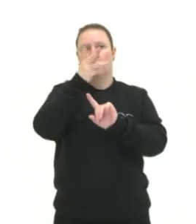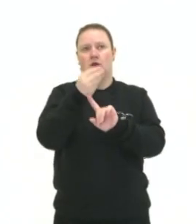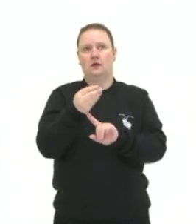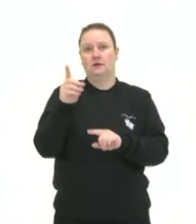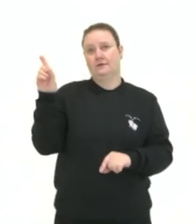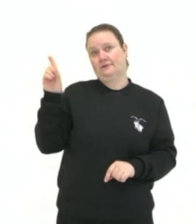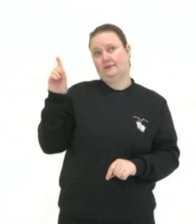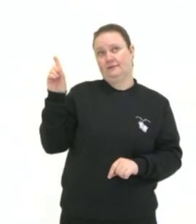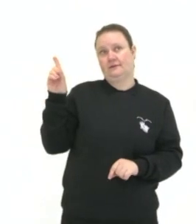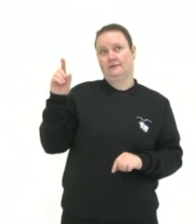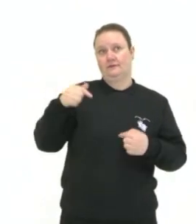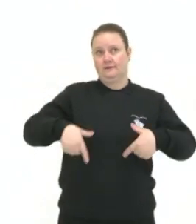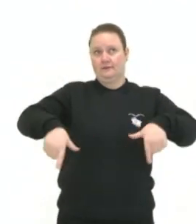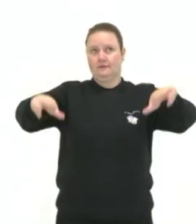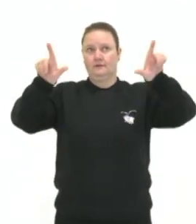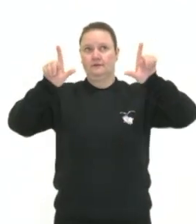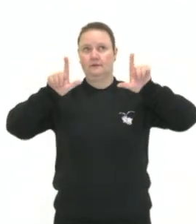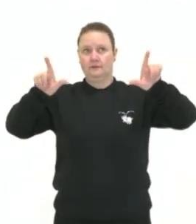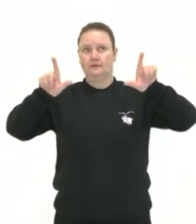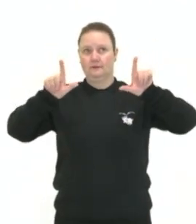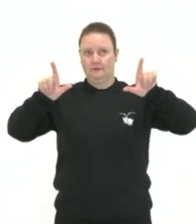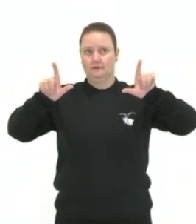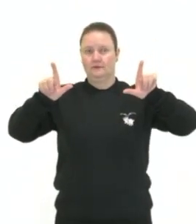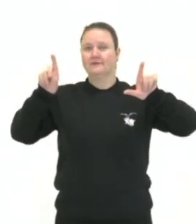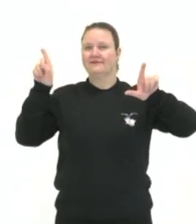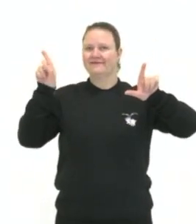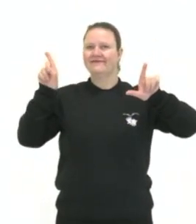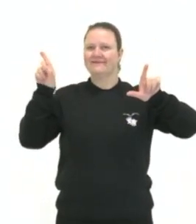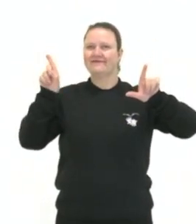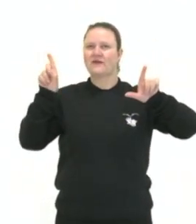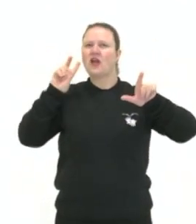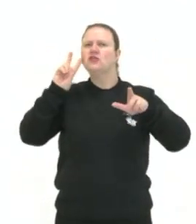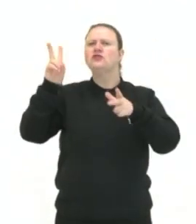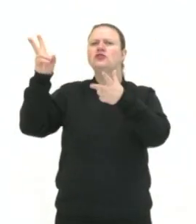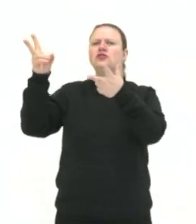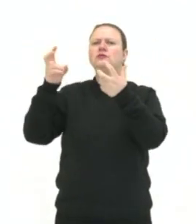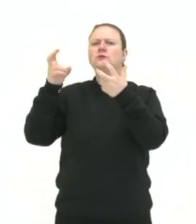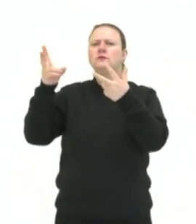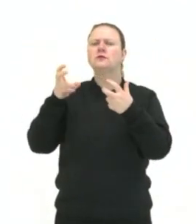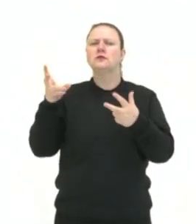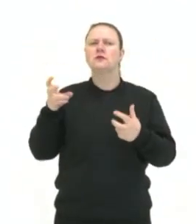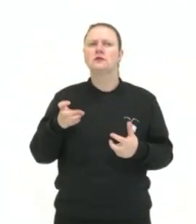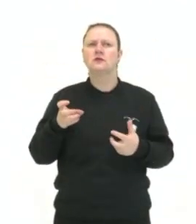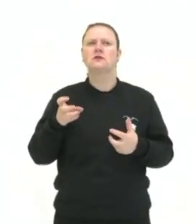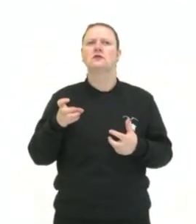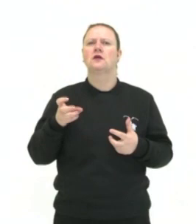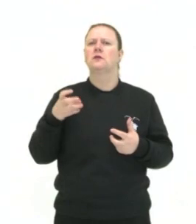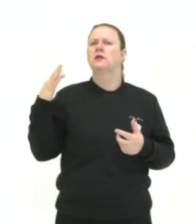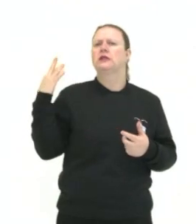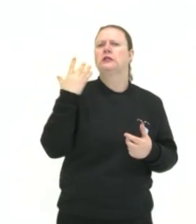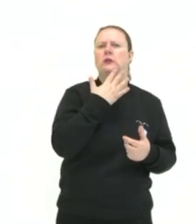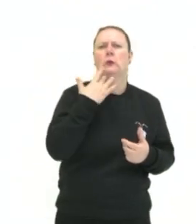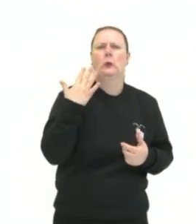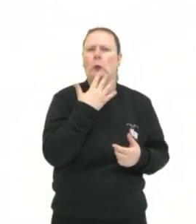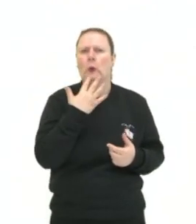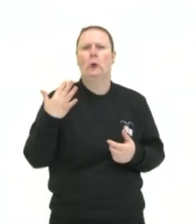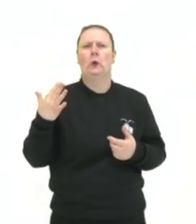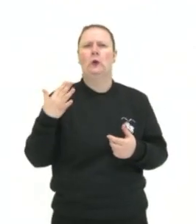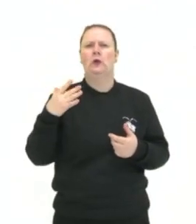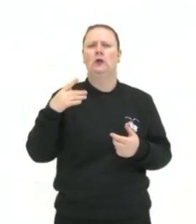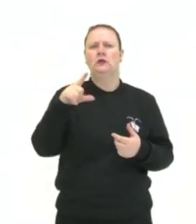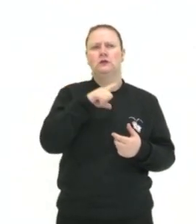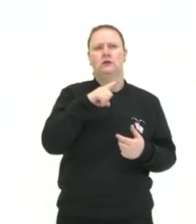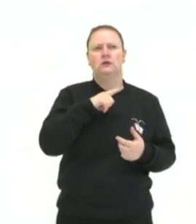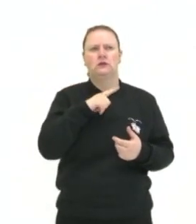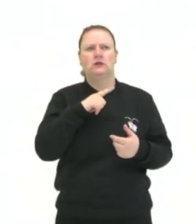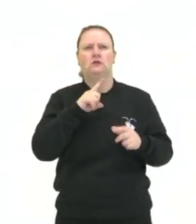obra Terra Lavrada, 1924. A gente vê que ele não tem preocupação com volume, com técnica, mas ele tem preocupação